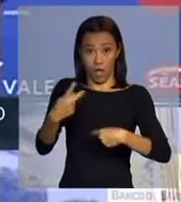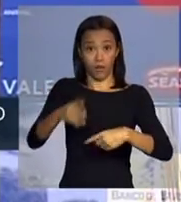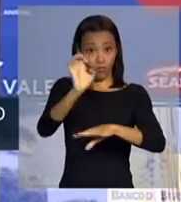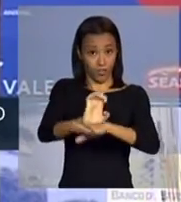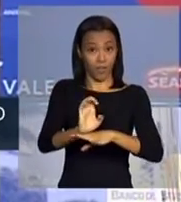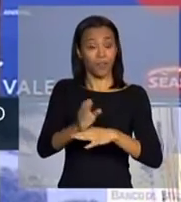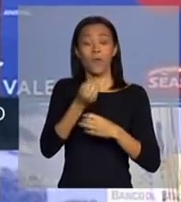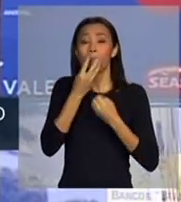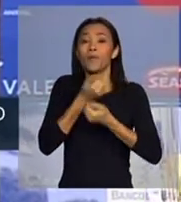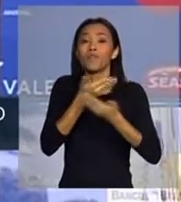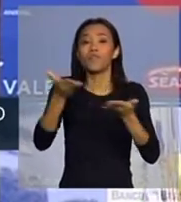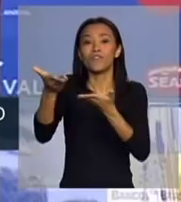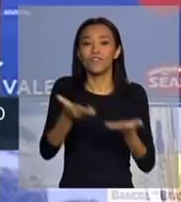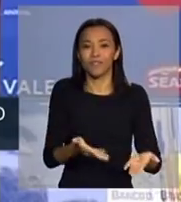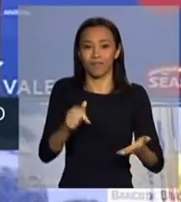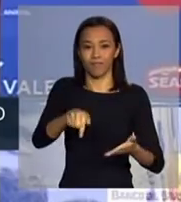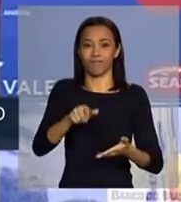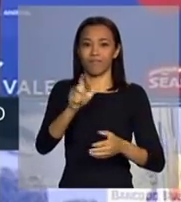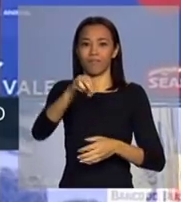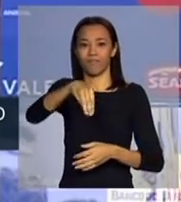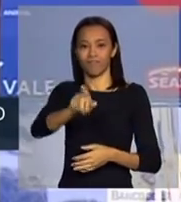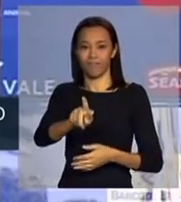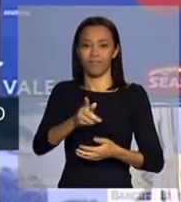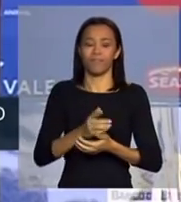obrigado, sejam bem-vindos a Minas Gerais.